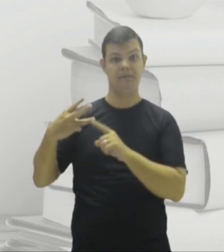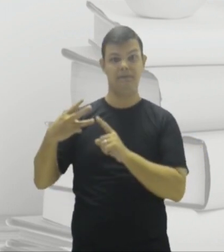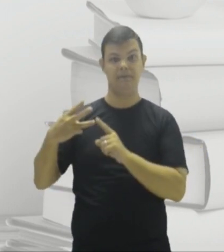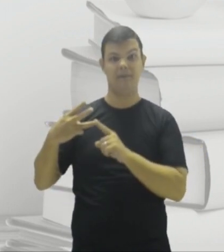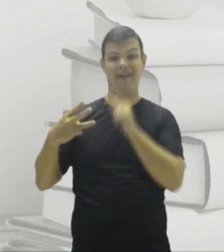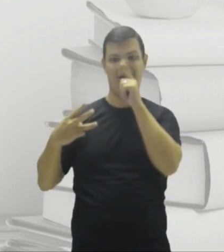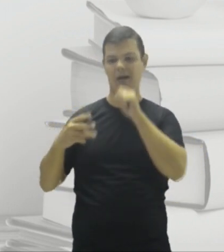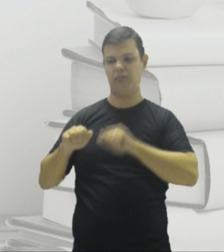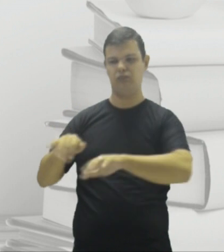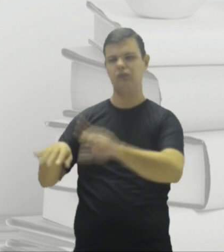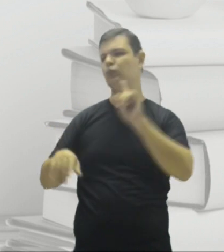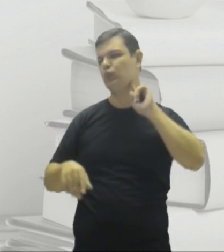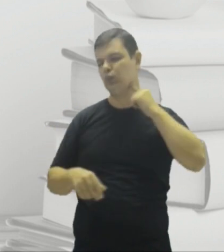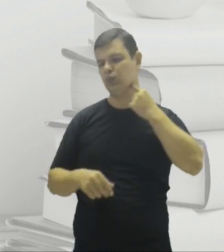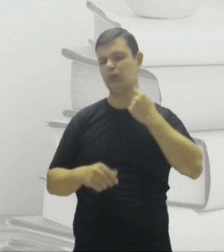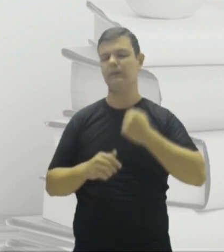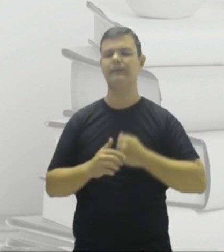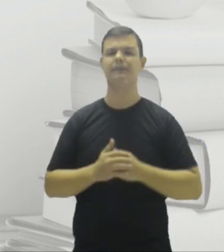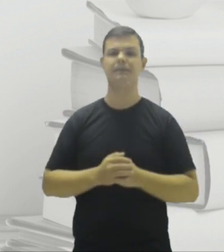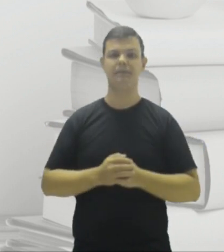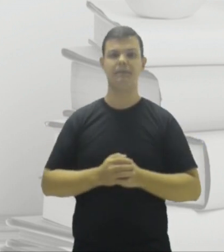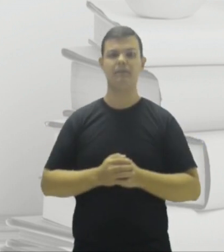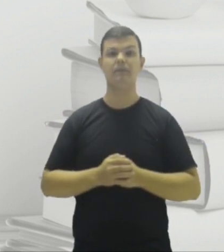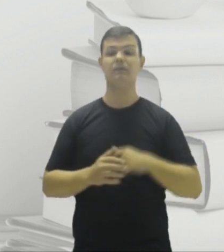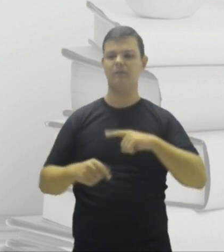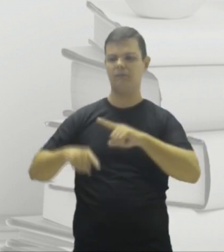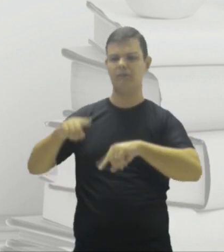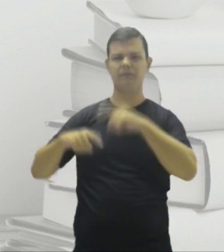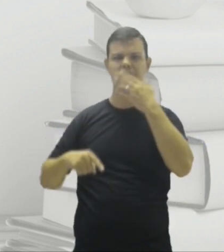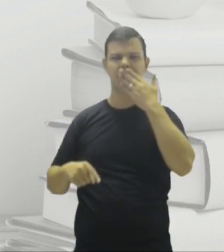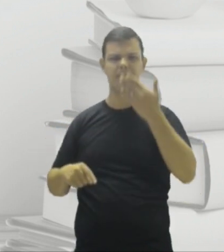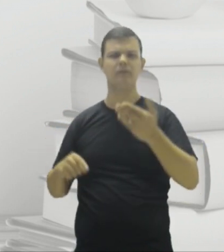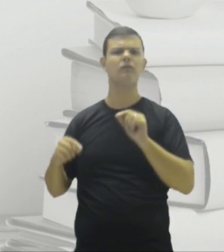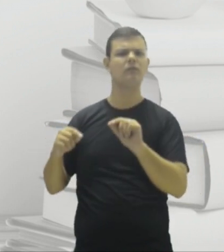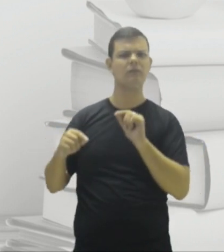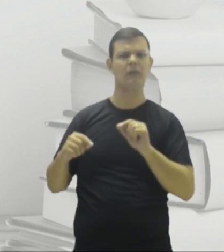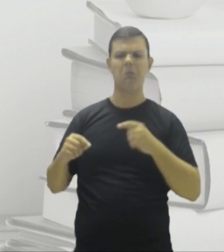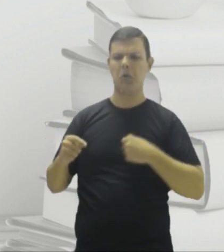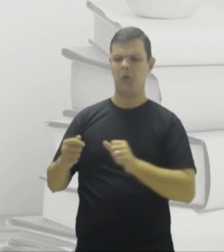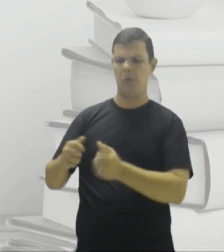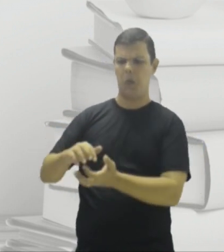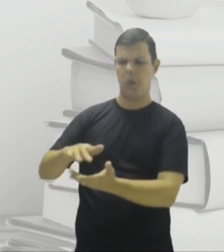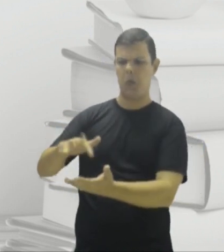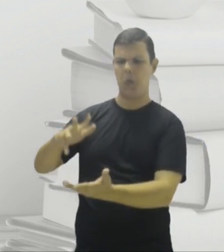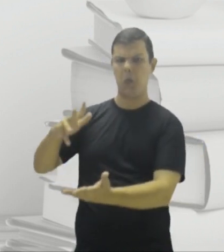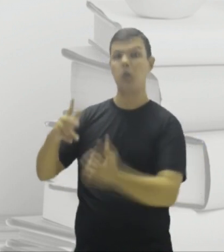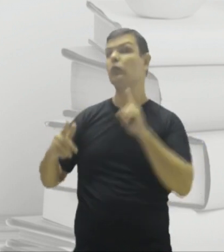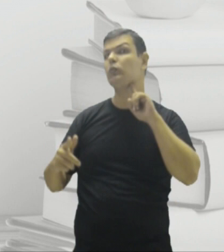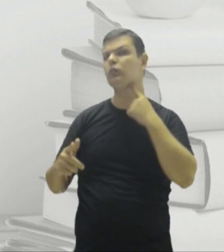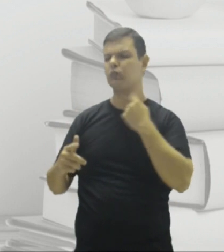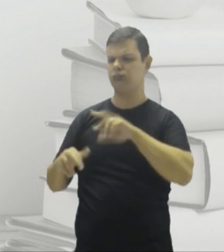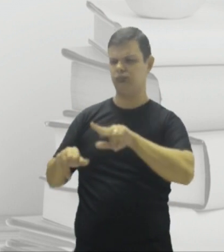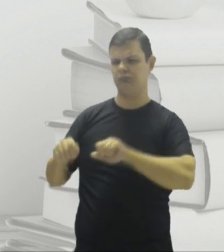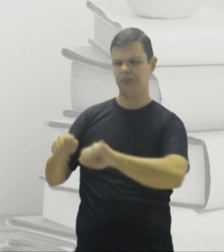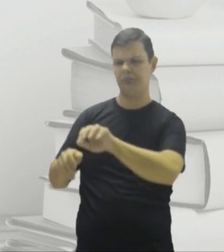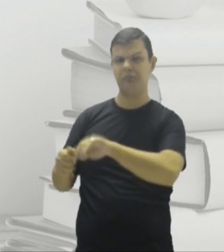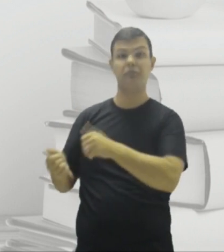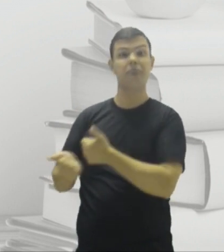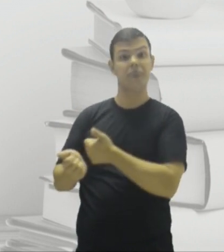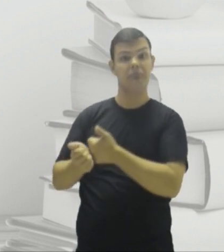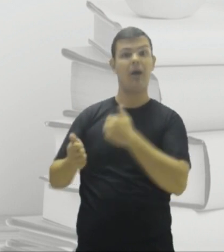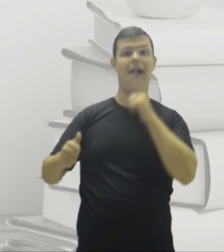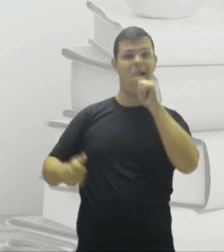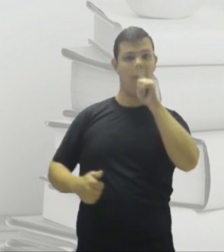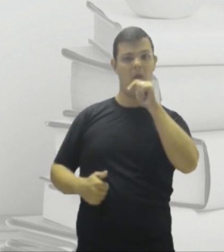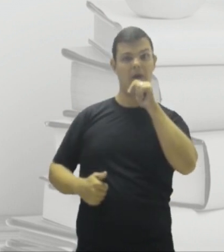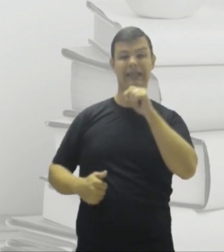3. Poluição da água. Esse tipo de poluição ocorre pelo acúmulo de resíduos e poluentes nos cursos de água. É